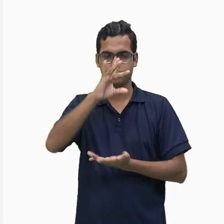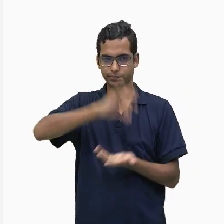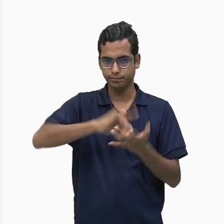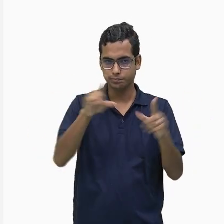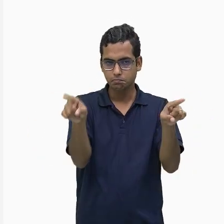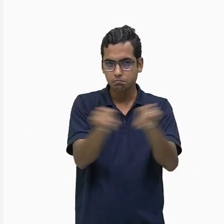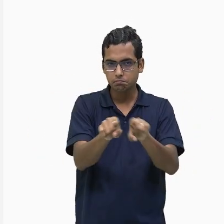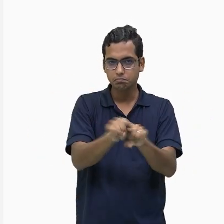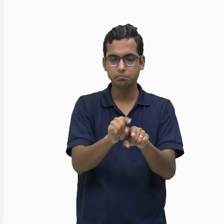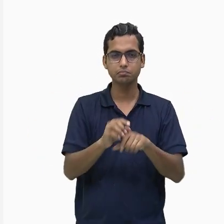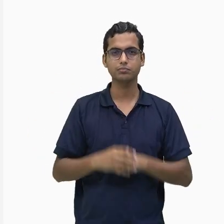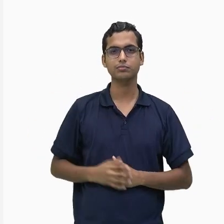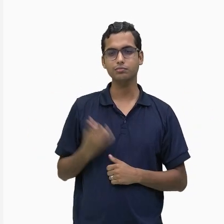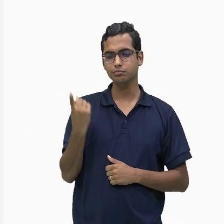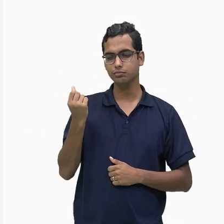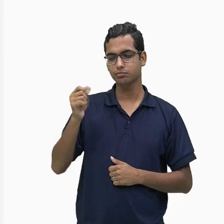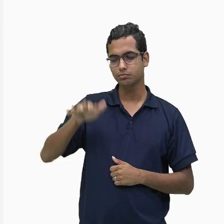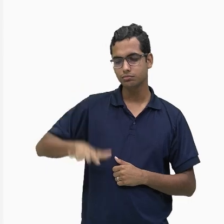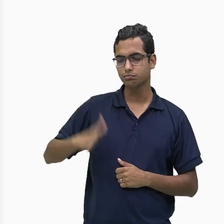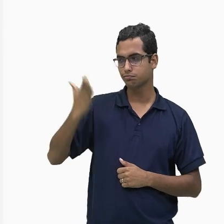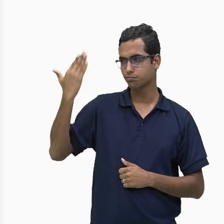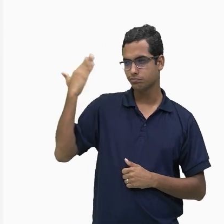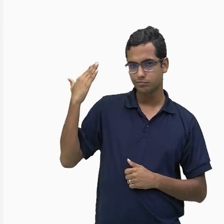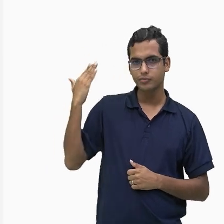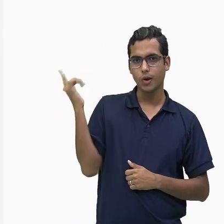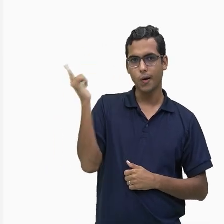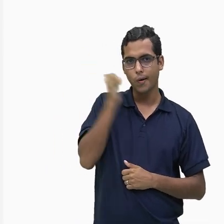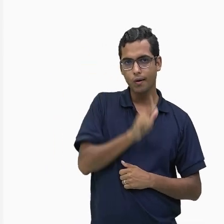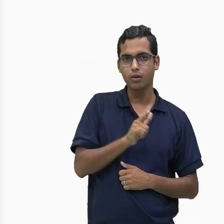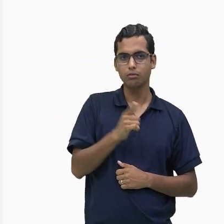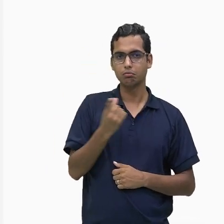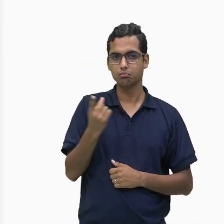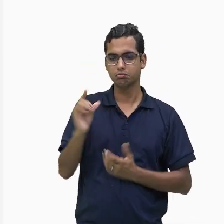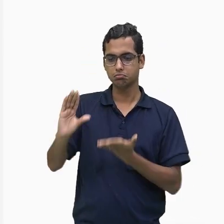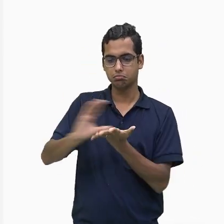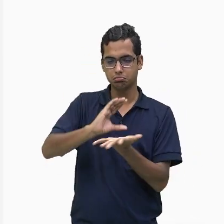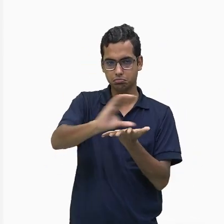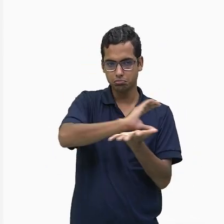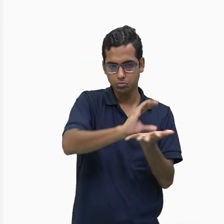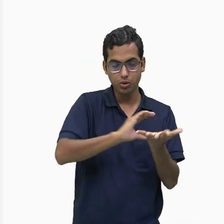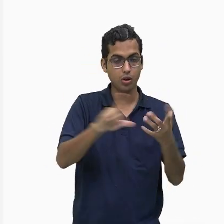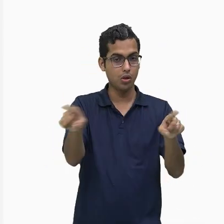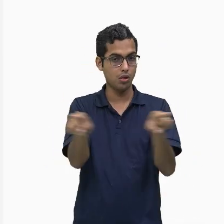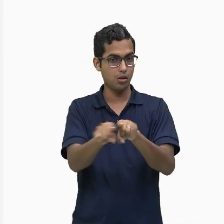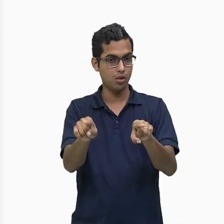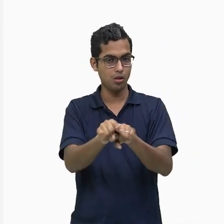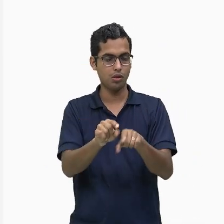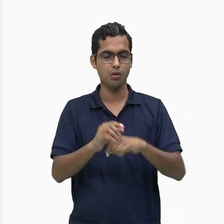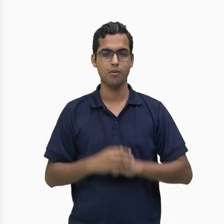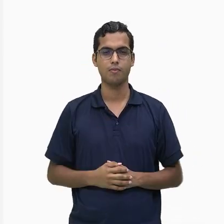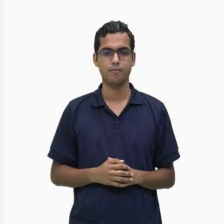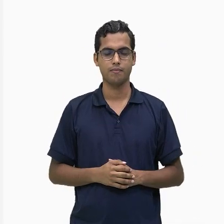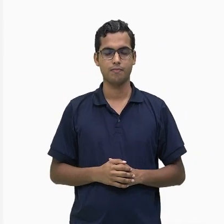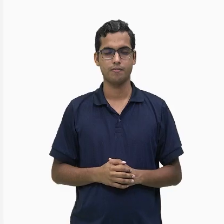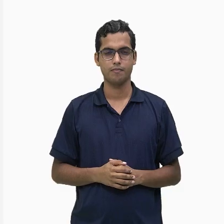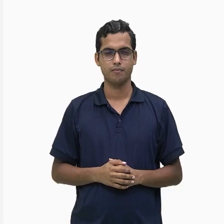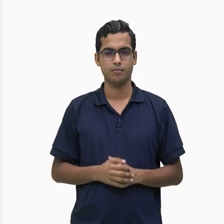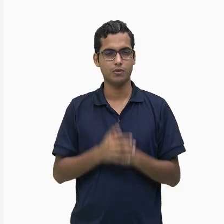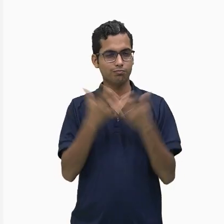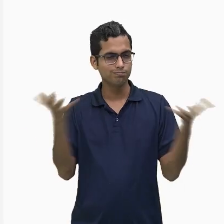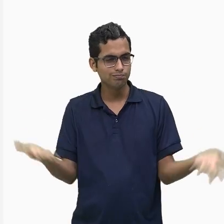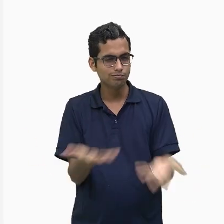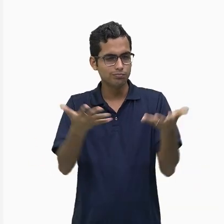que tivesse sido barato naquele período, tá? Agora, também, um incentivo que vai ser o primordial para ocorrer